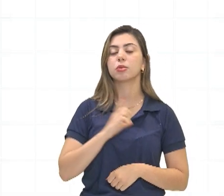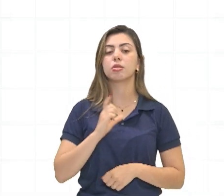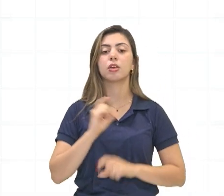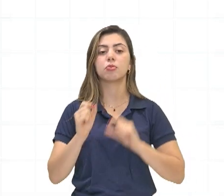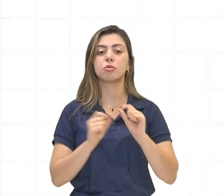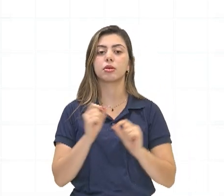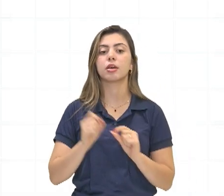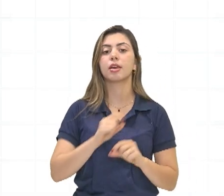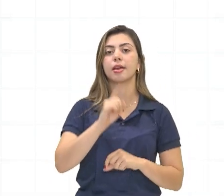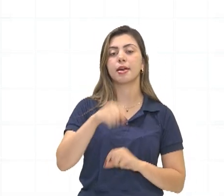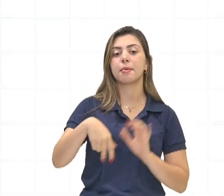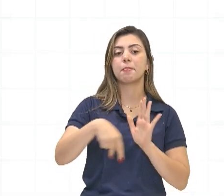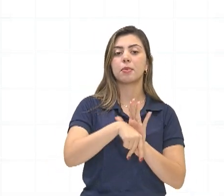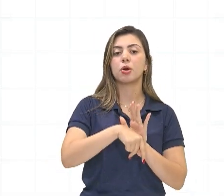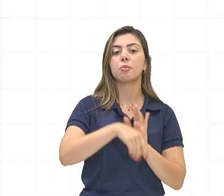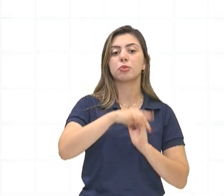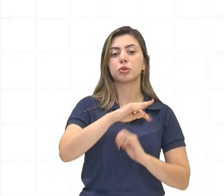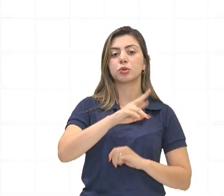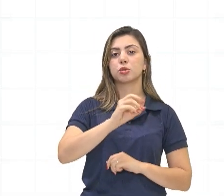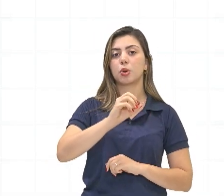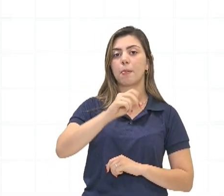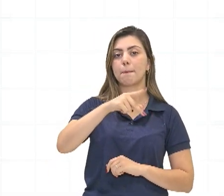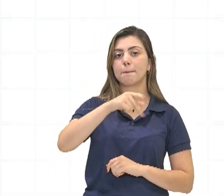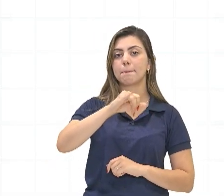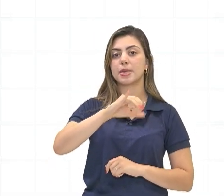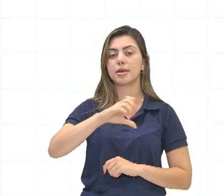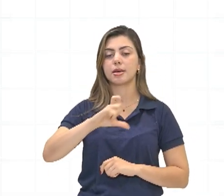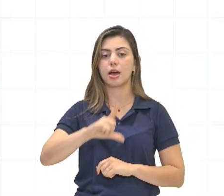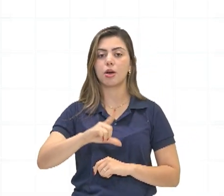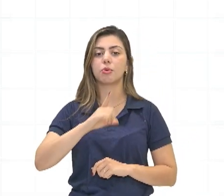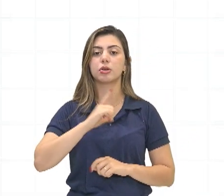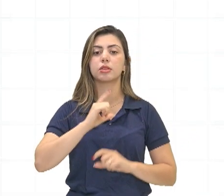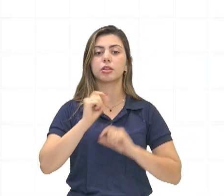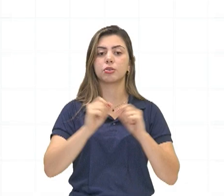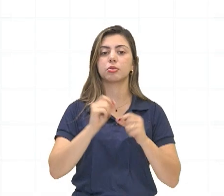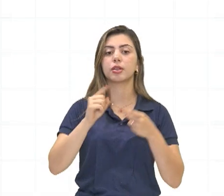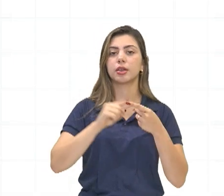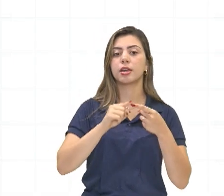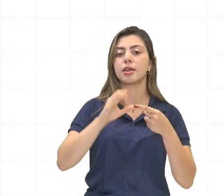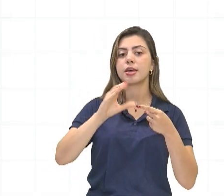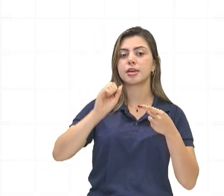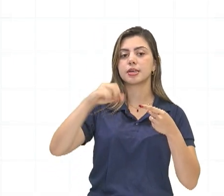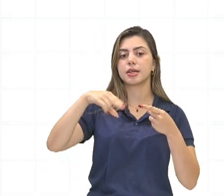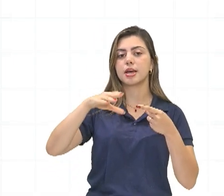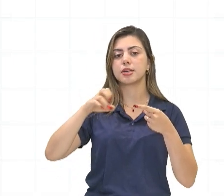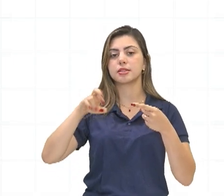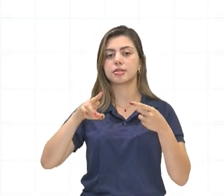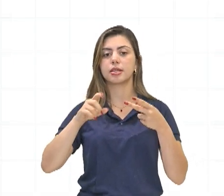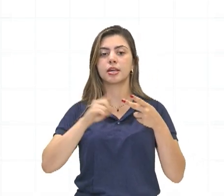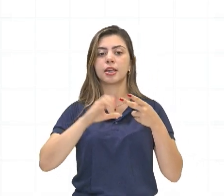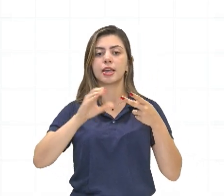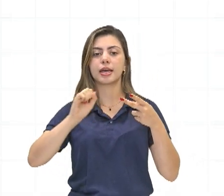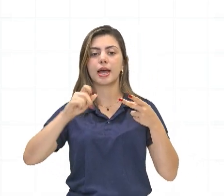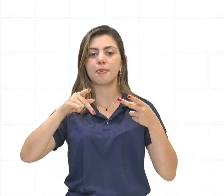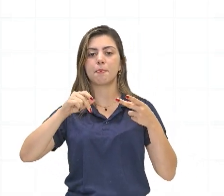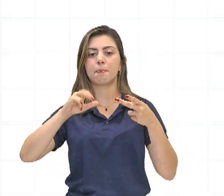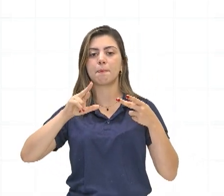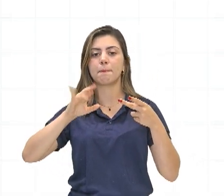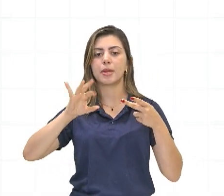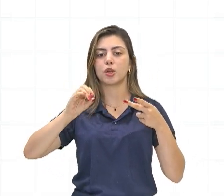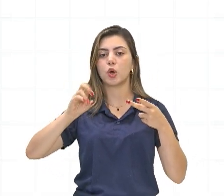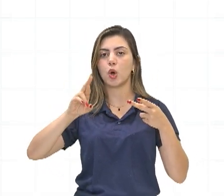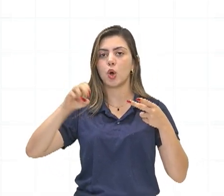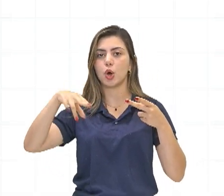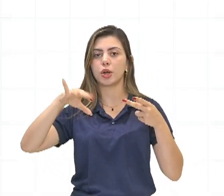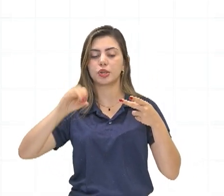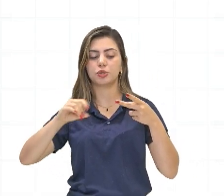zona tropical, que se localiza entre os trópicos de Câncer e Capricórnio. E uma parte do